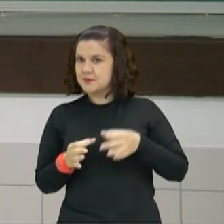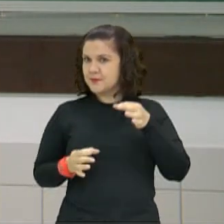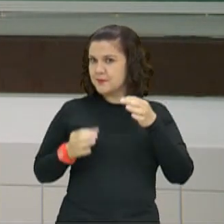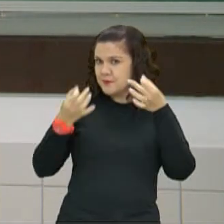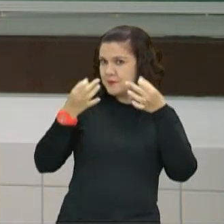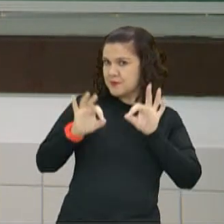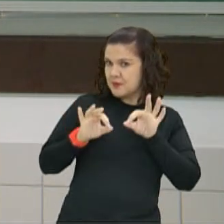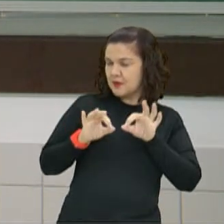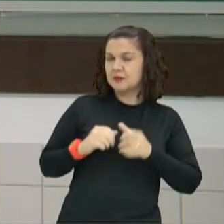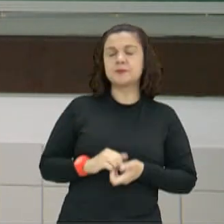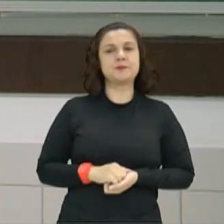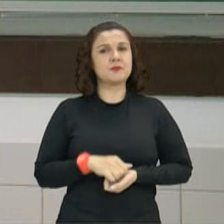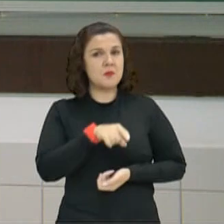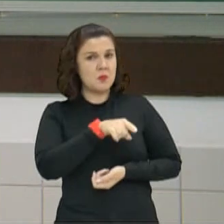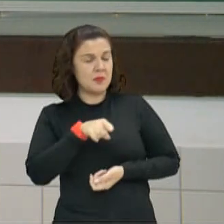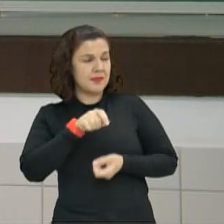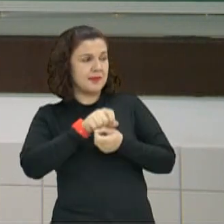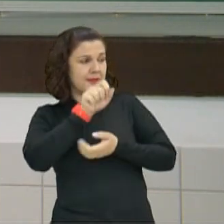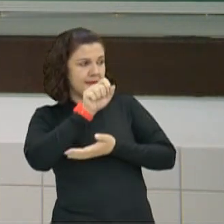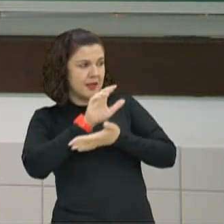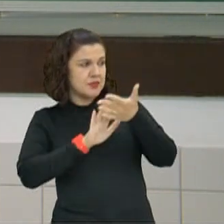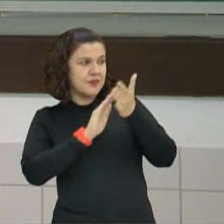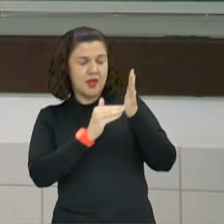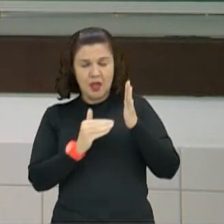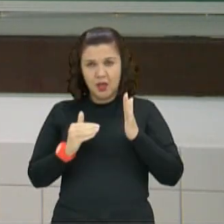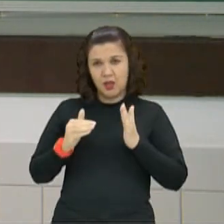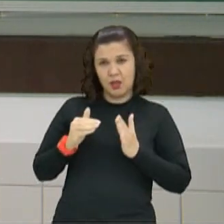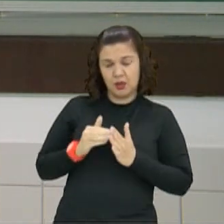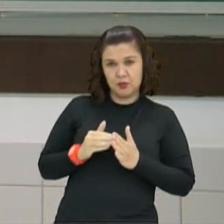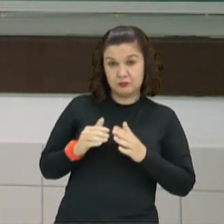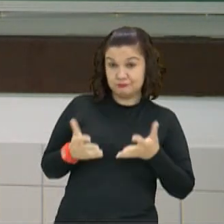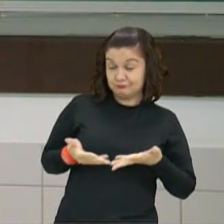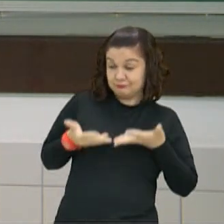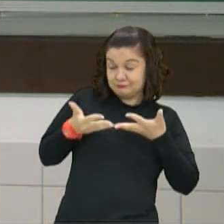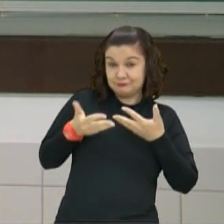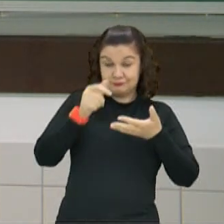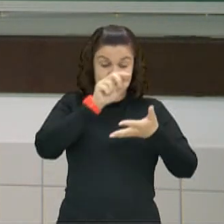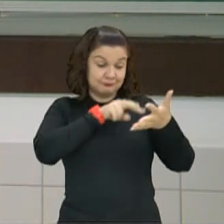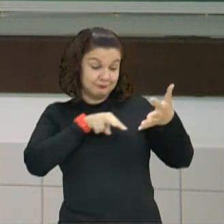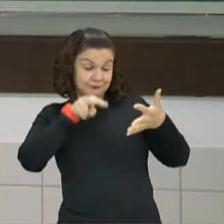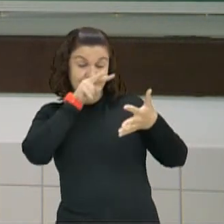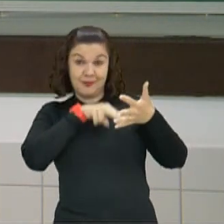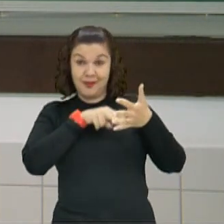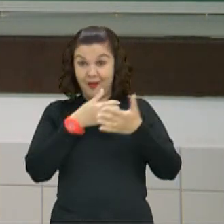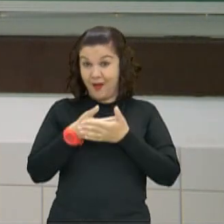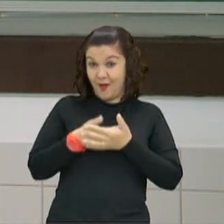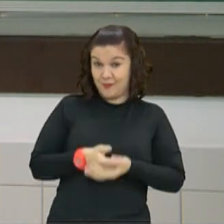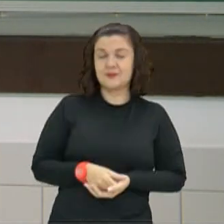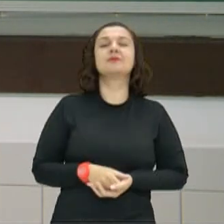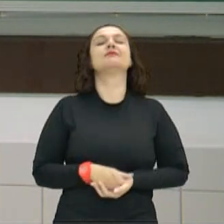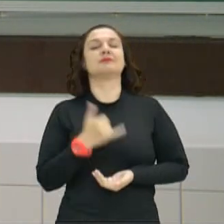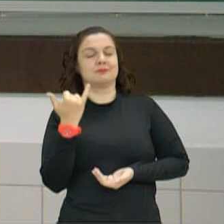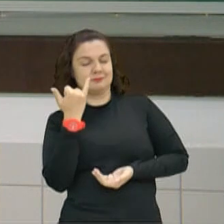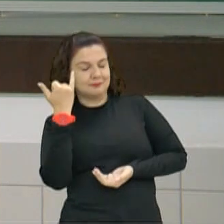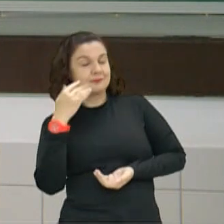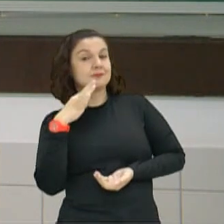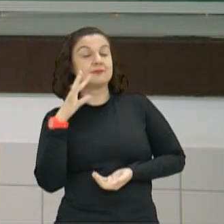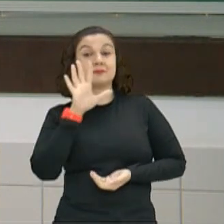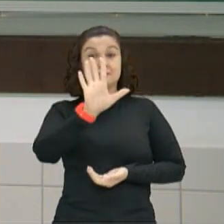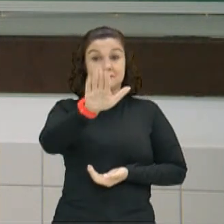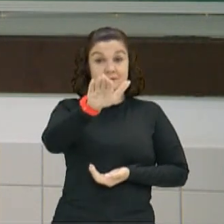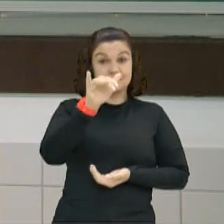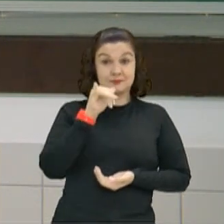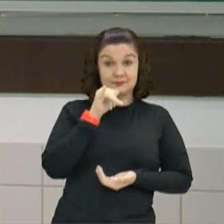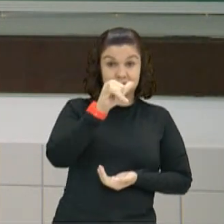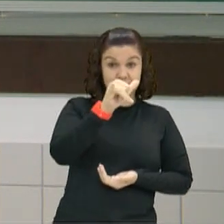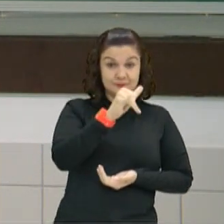certinho? Estão fazendo exercício, etc. Estão revendo as aulas? Isso é importante, tá? É legal. Mas olha, eu